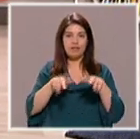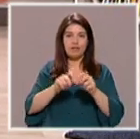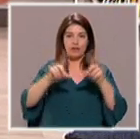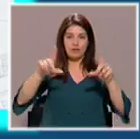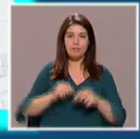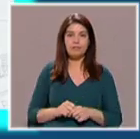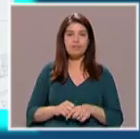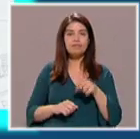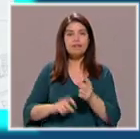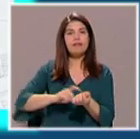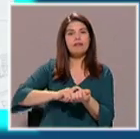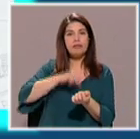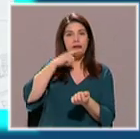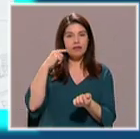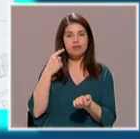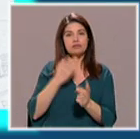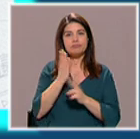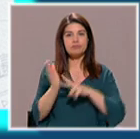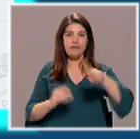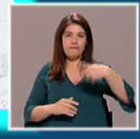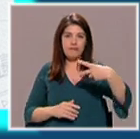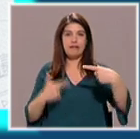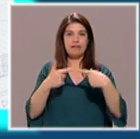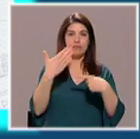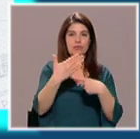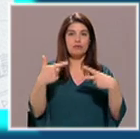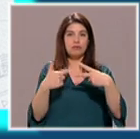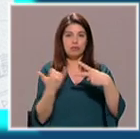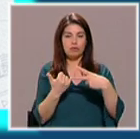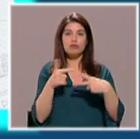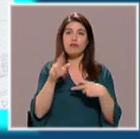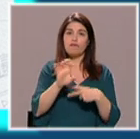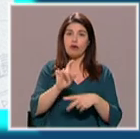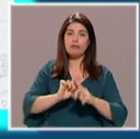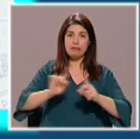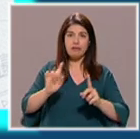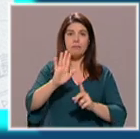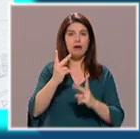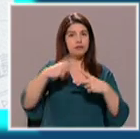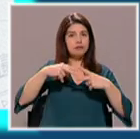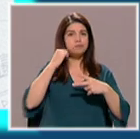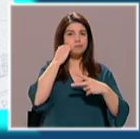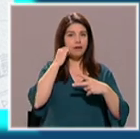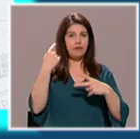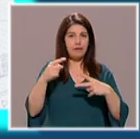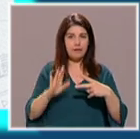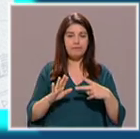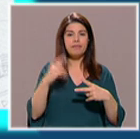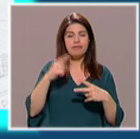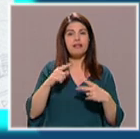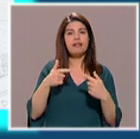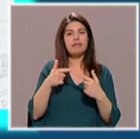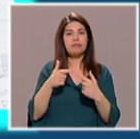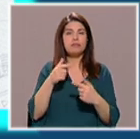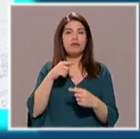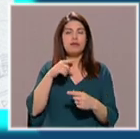tipos principais de diabetes, tipo 1 e tipo 2. São formas diferentes, mas ambas graves. Há outras formas raras de